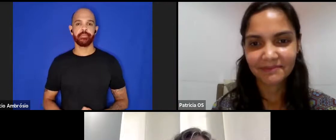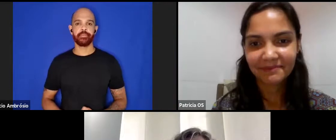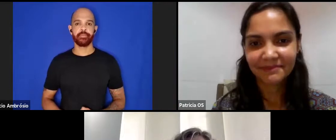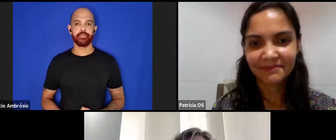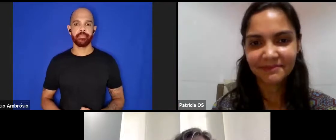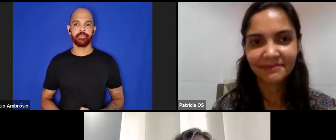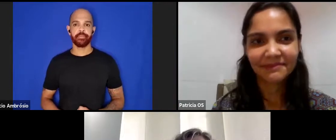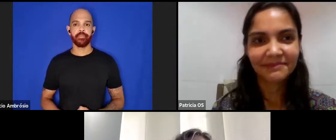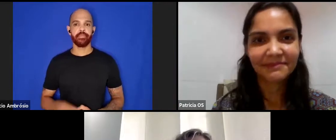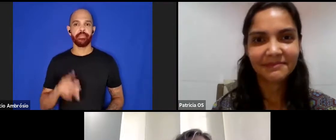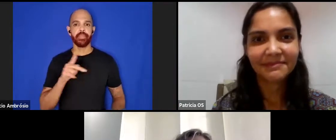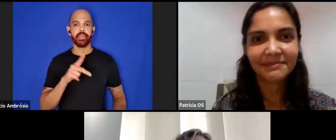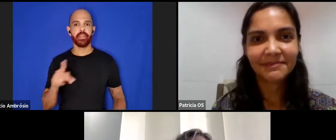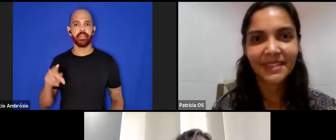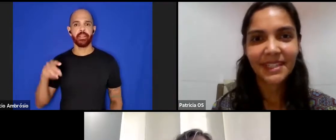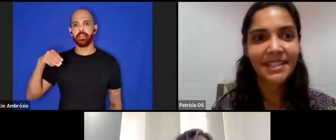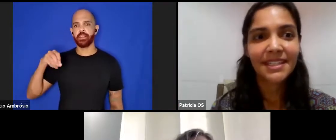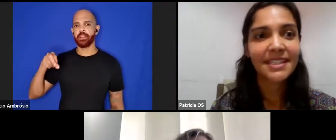Professora Maria?